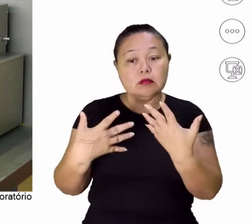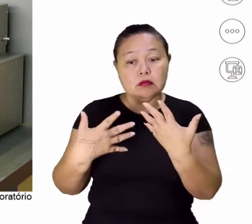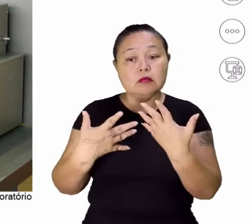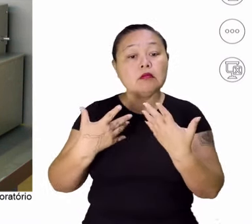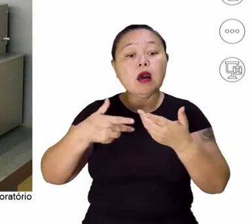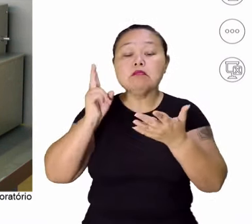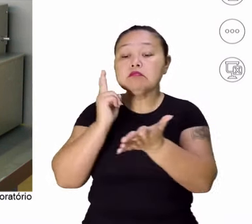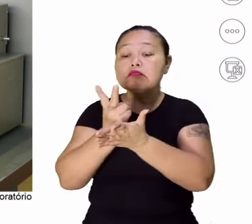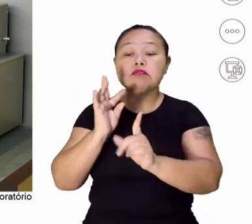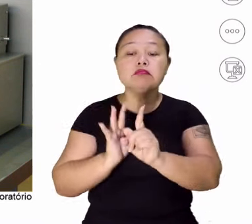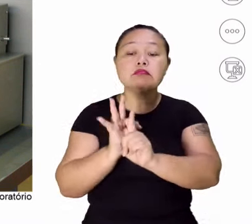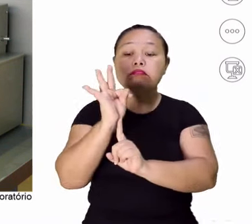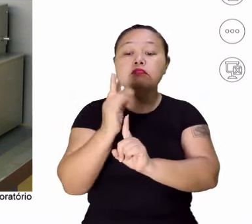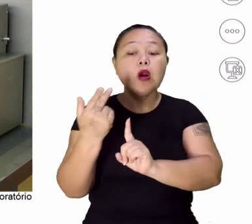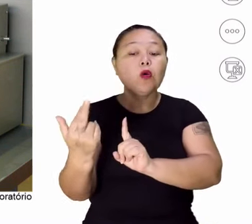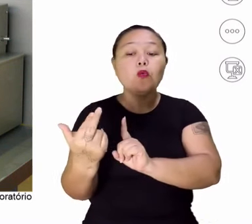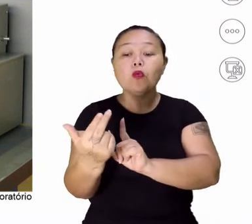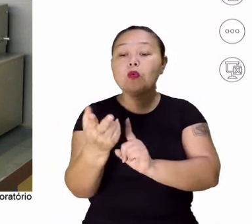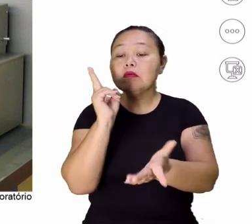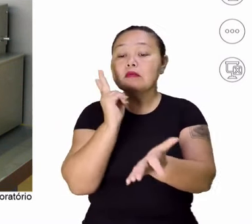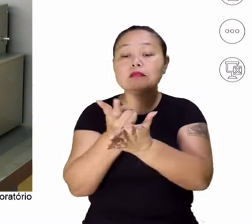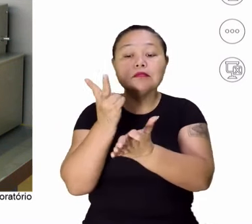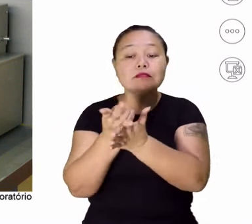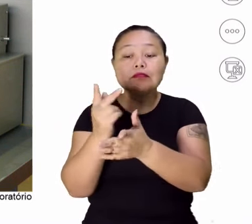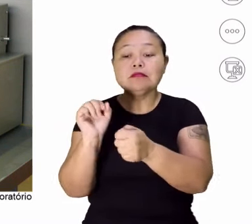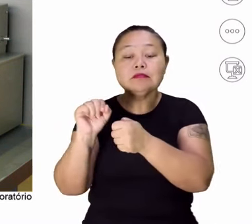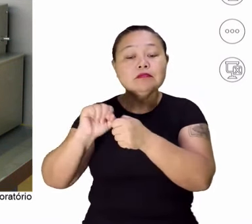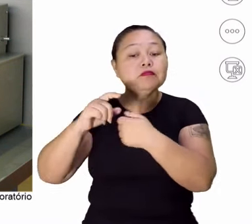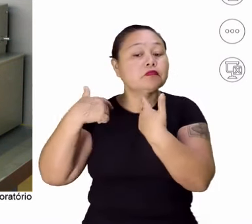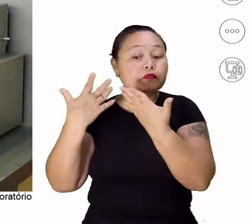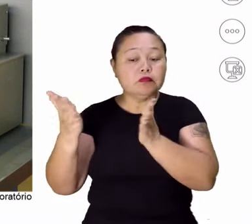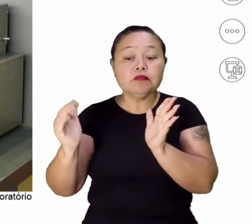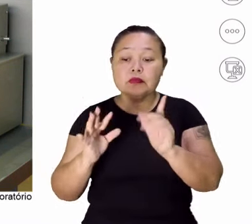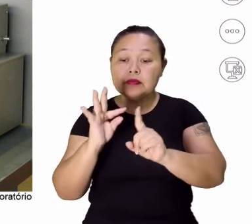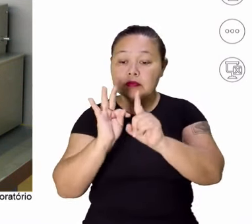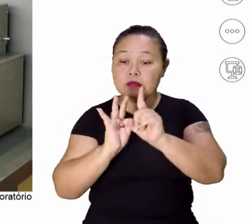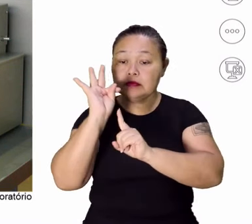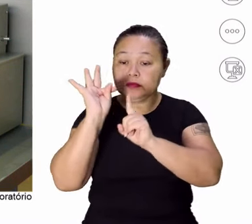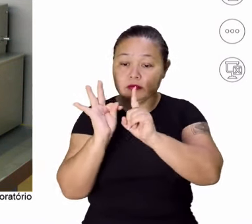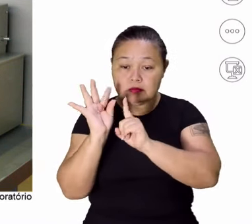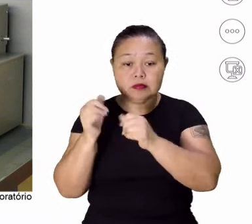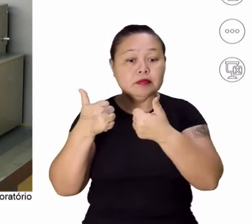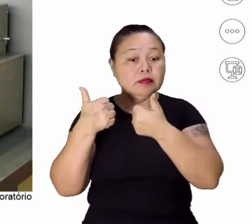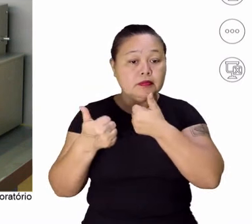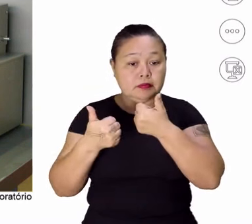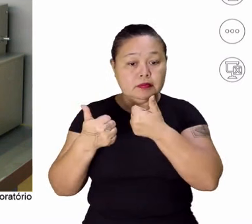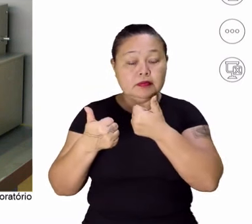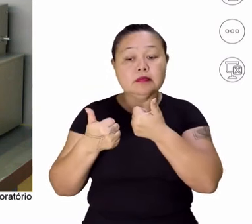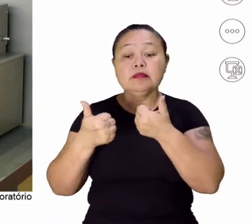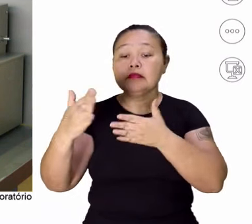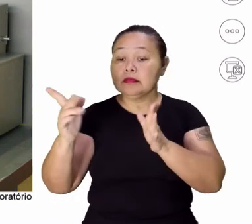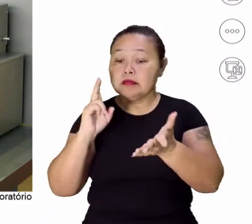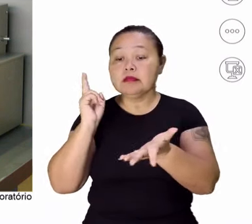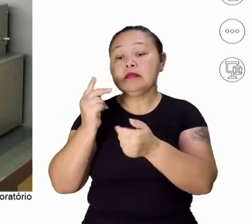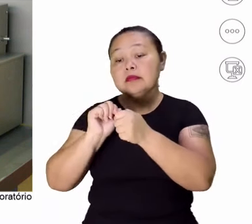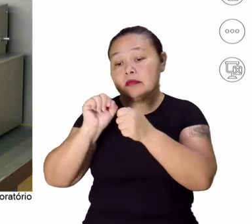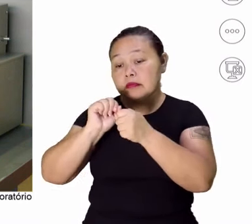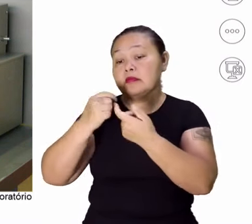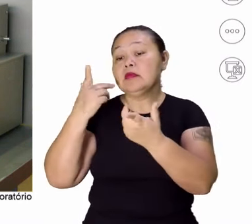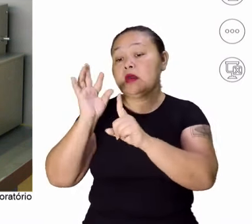Para manter essa temperatura constante. Então, é um aparelho para manter uma temperatura. Isso. Beleza. Então, é um aparelho para manter uma